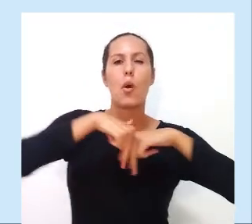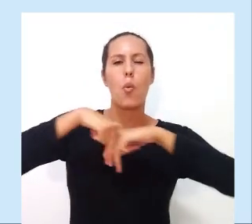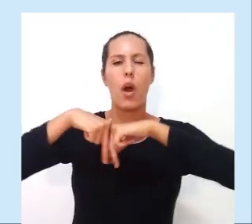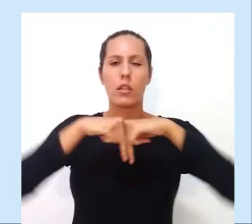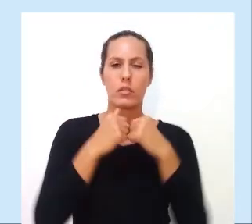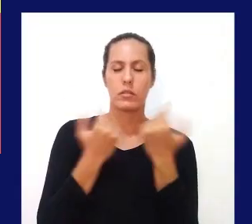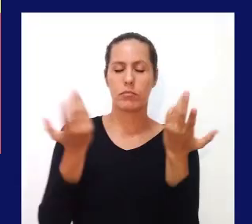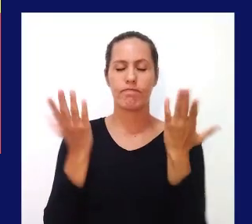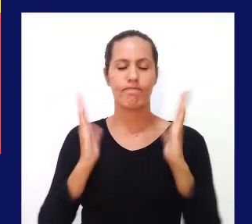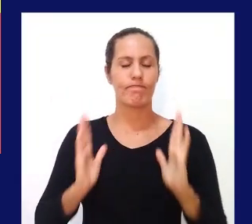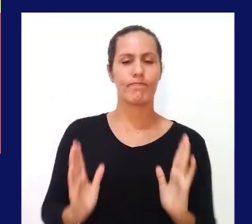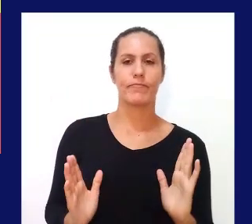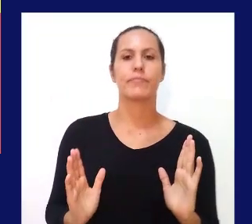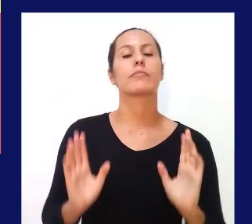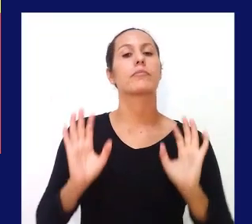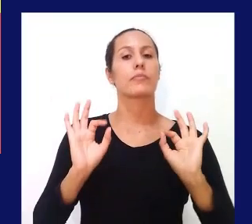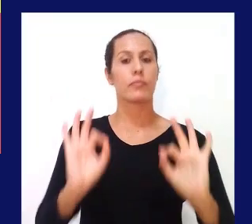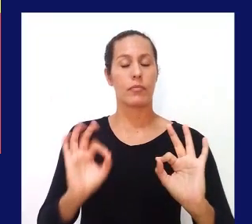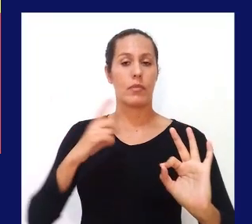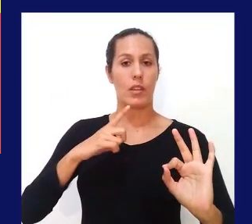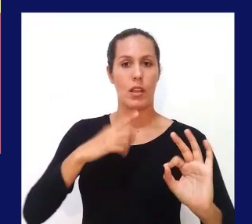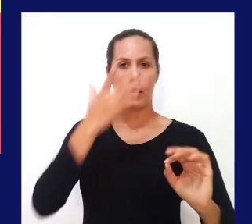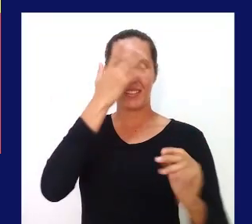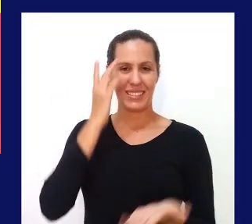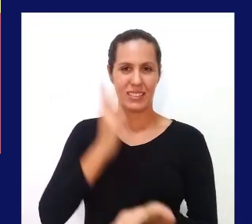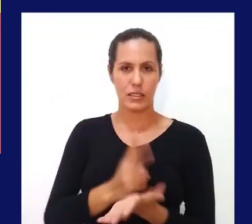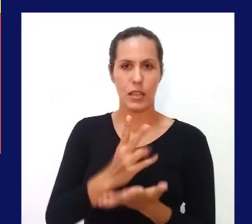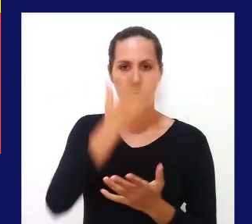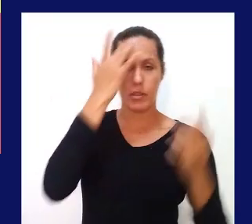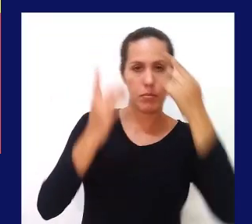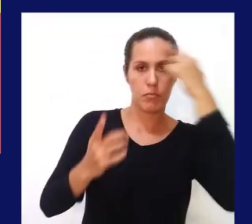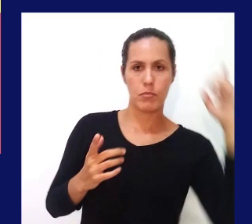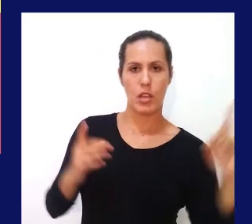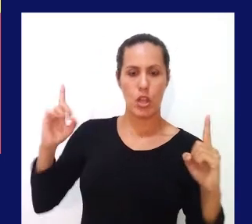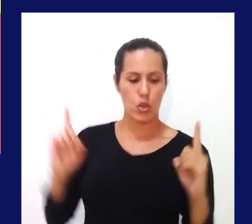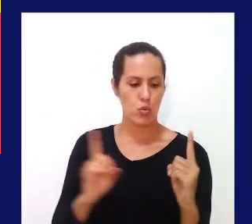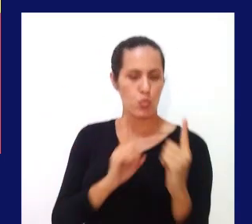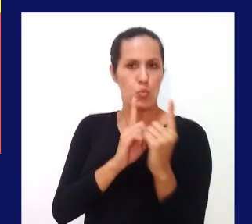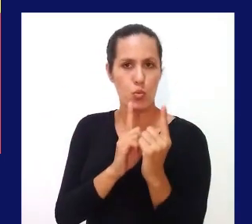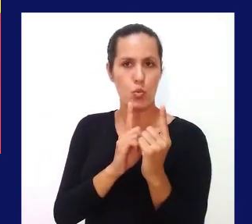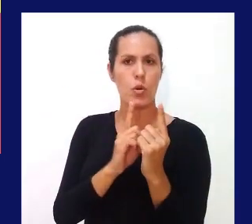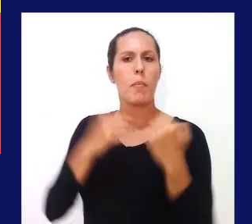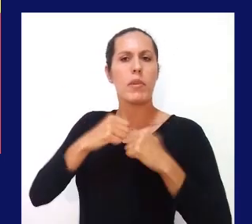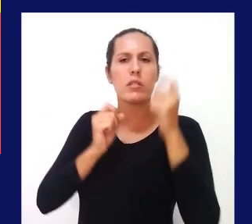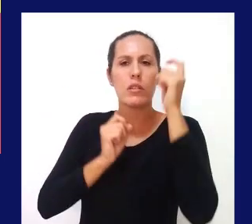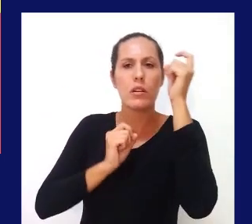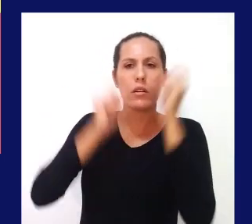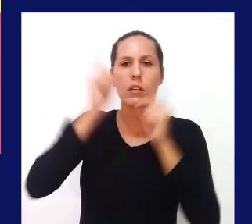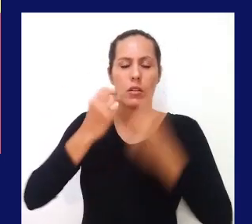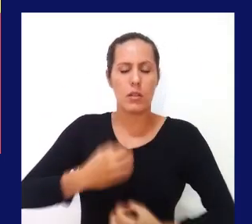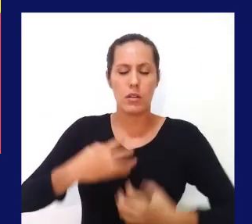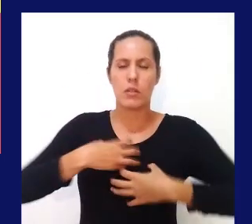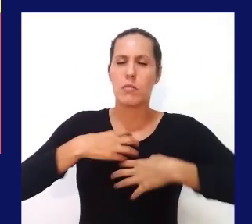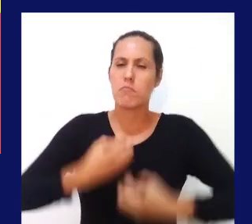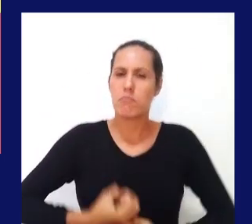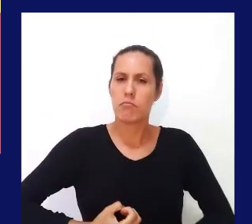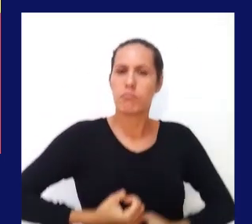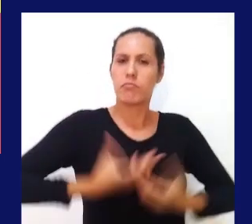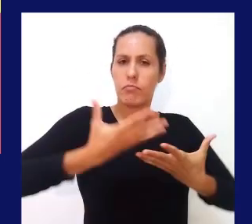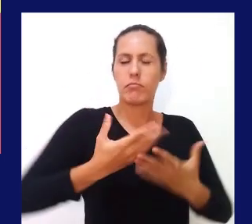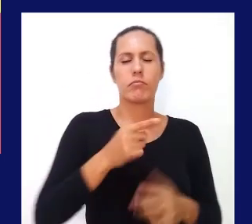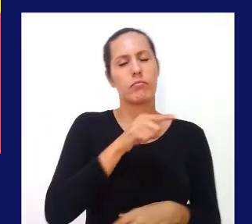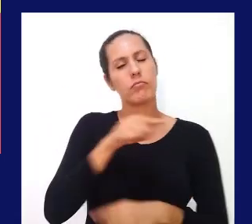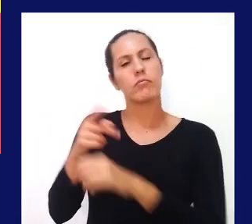bem sensual. A dança é feita em pares e para realizá-la é necessário habilidade expressiva. Se